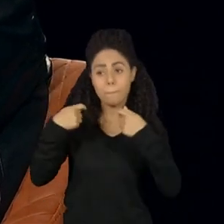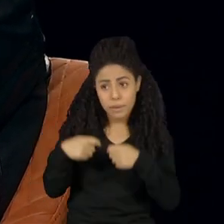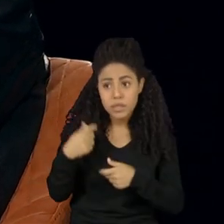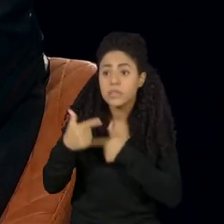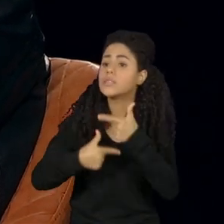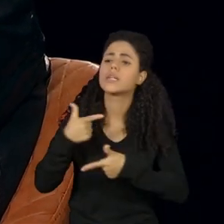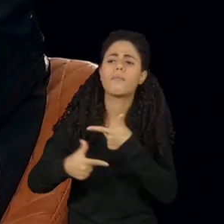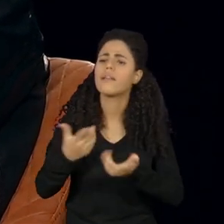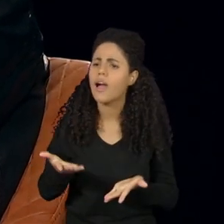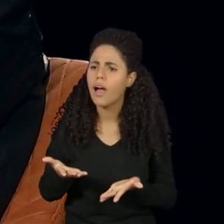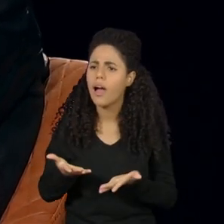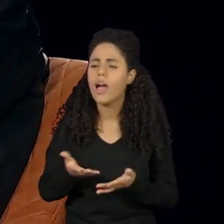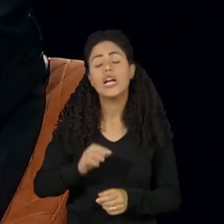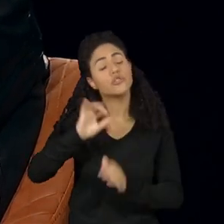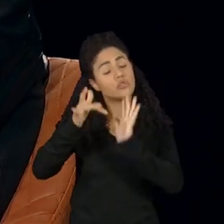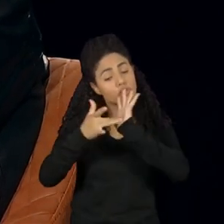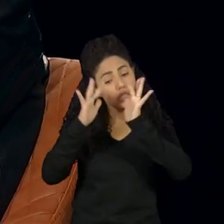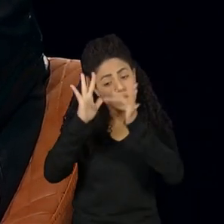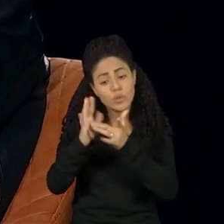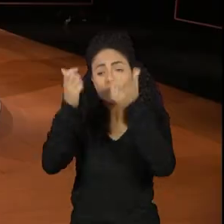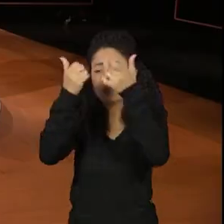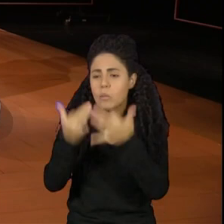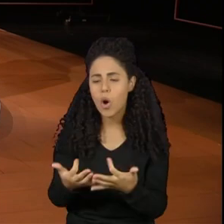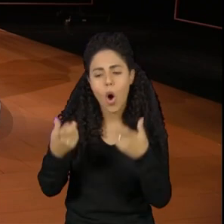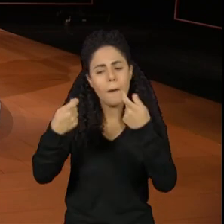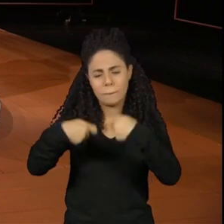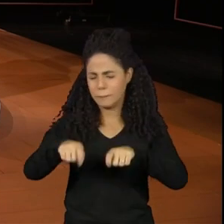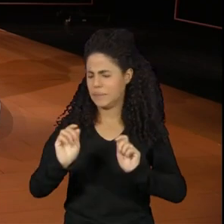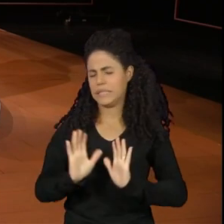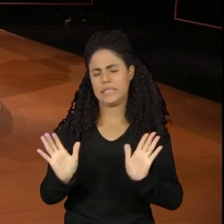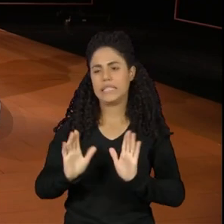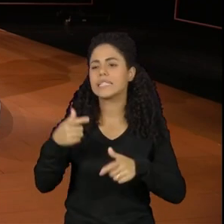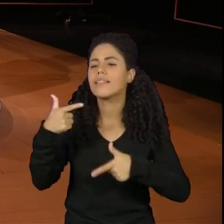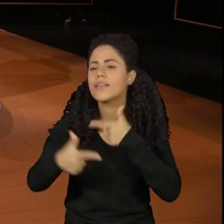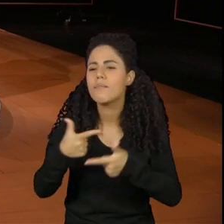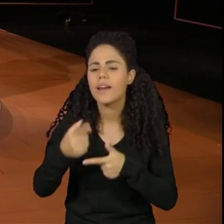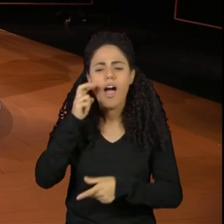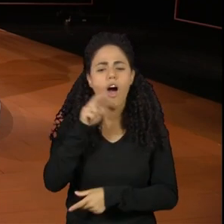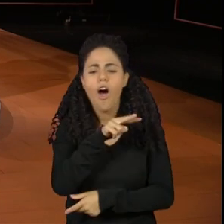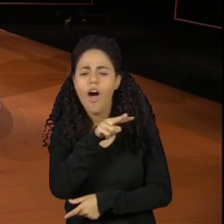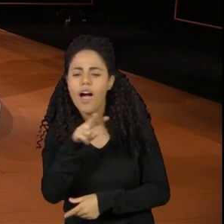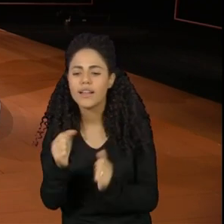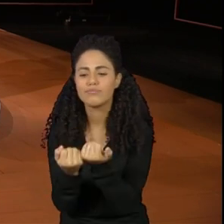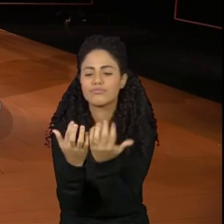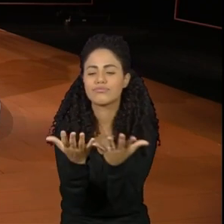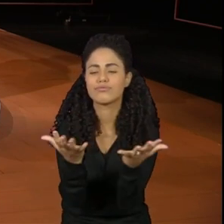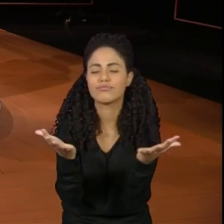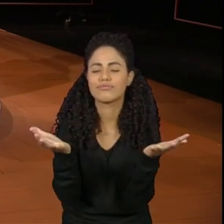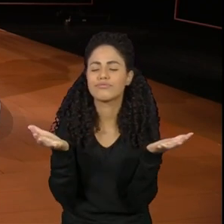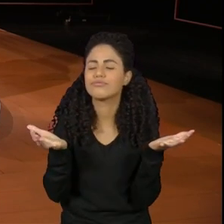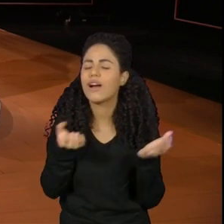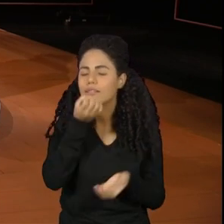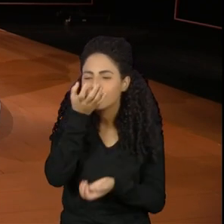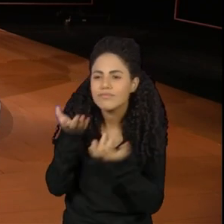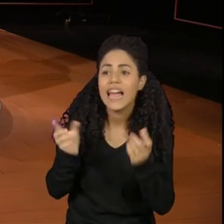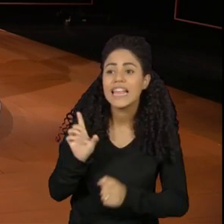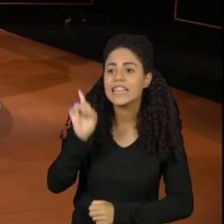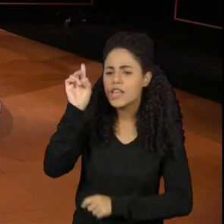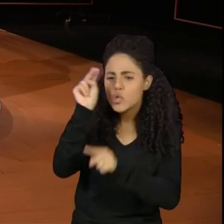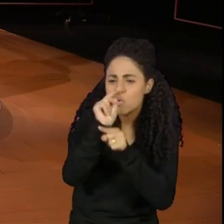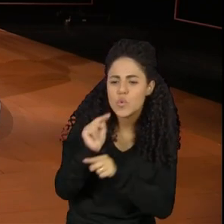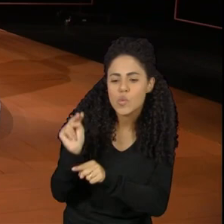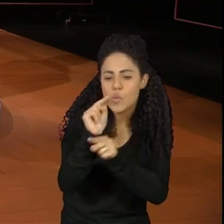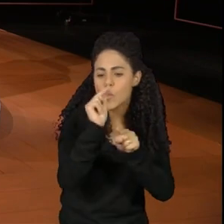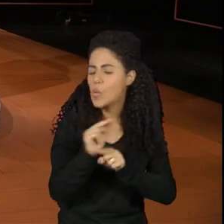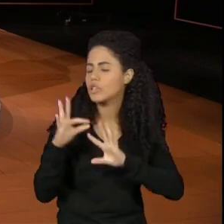não, Jesus falou para não trabalhar. Jesus falou assim, ó, olha os lírios do campo, eles não semeiam e nem ceifam, porém Deus... cuida do